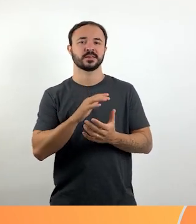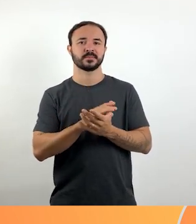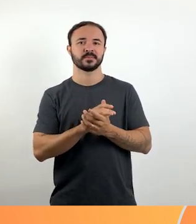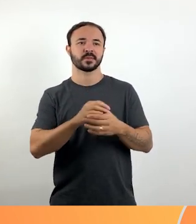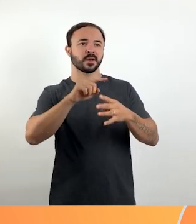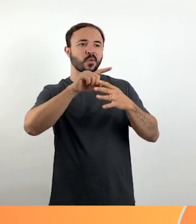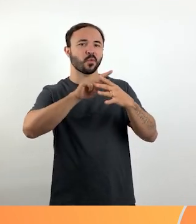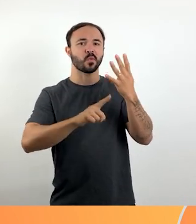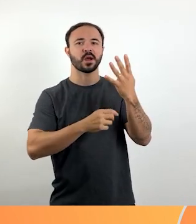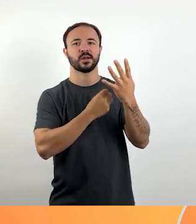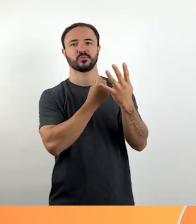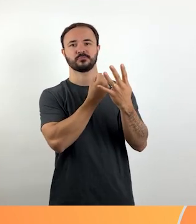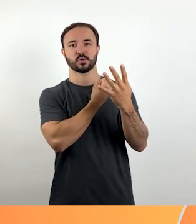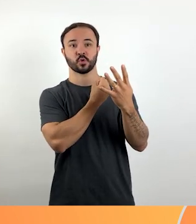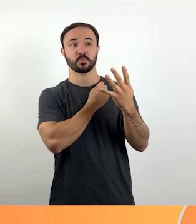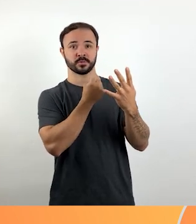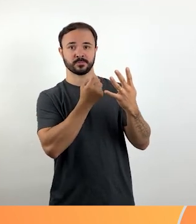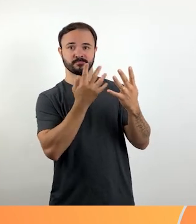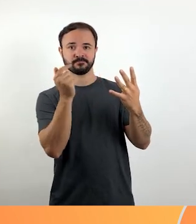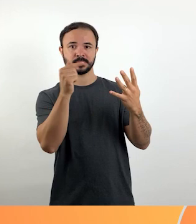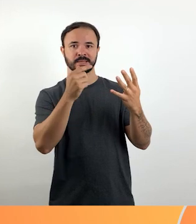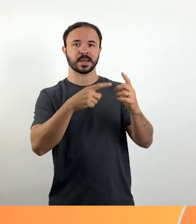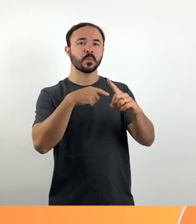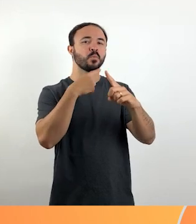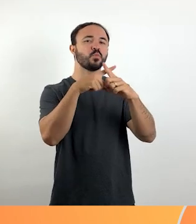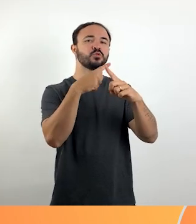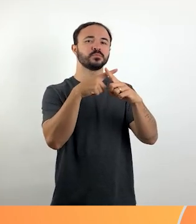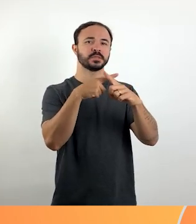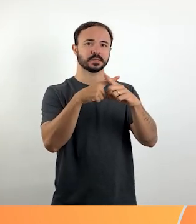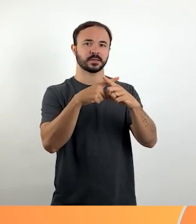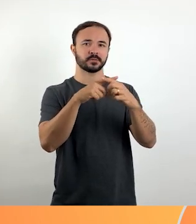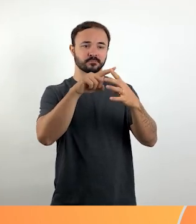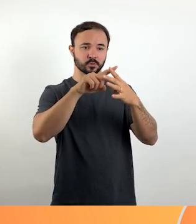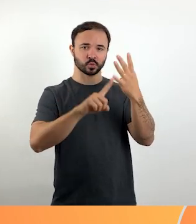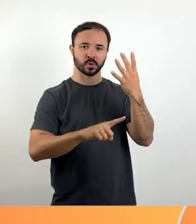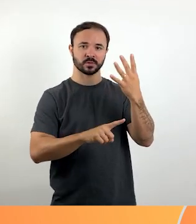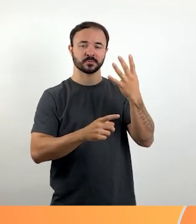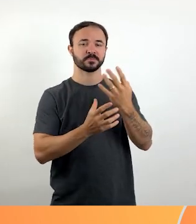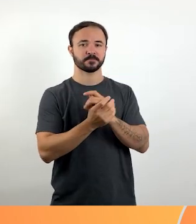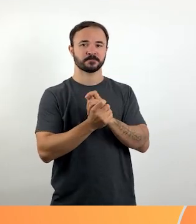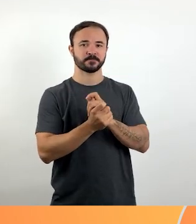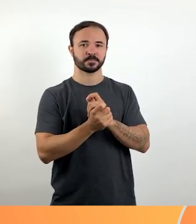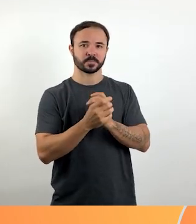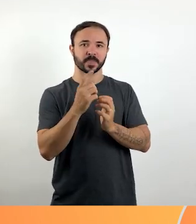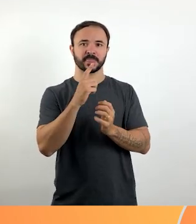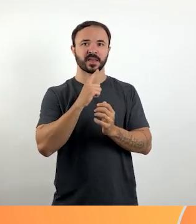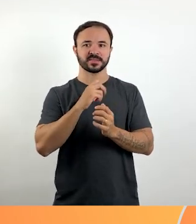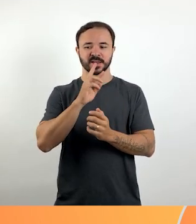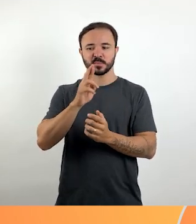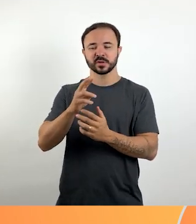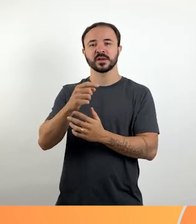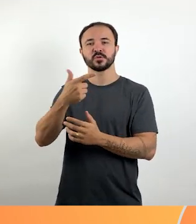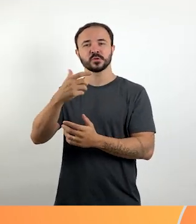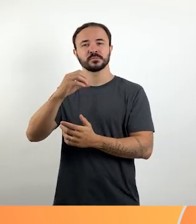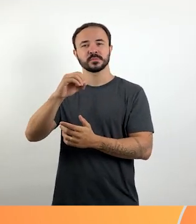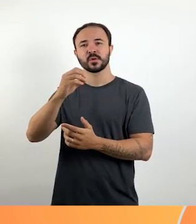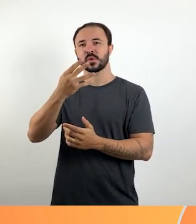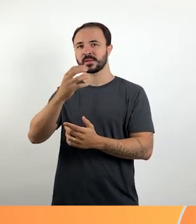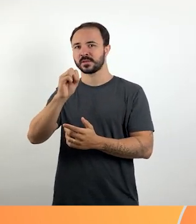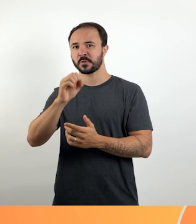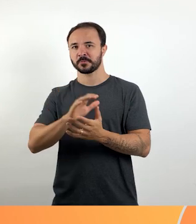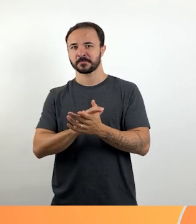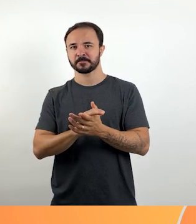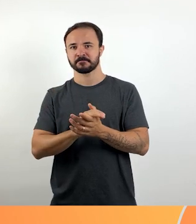se multiplicando e aqui o 2048 na fatoração, ele é um número que